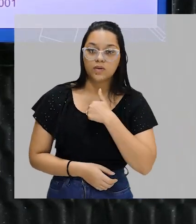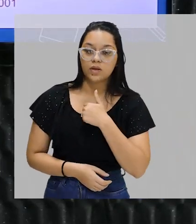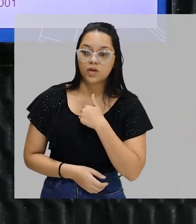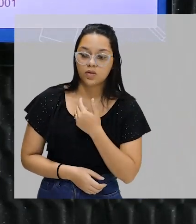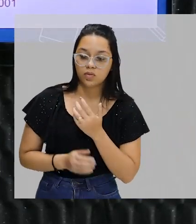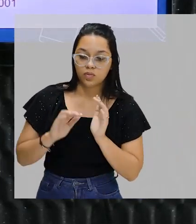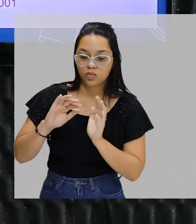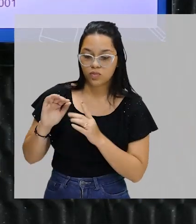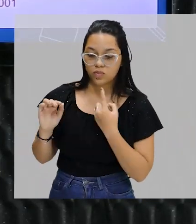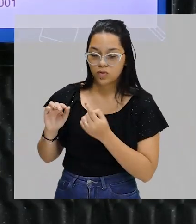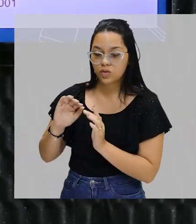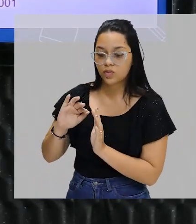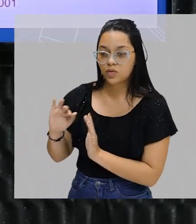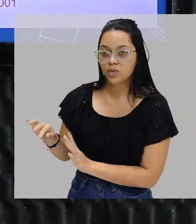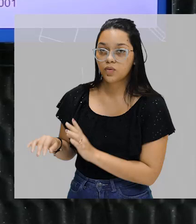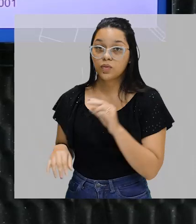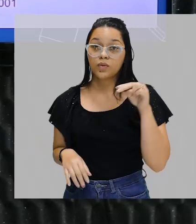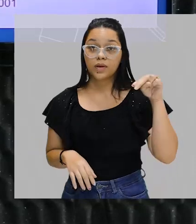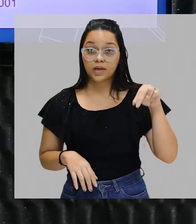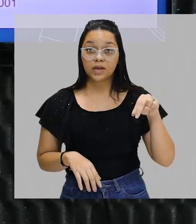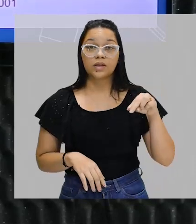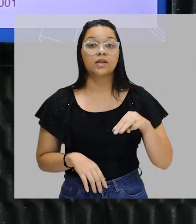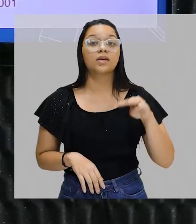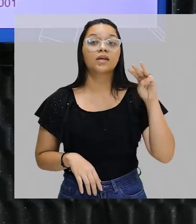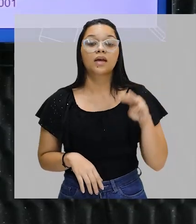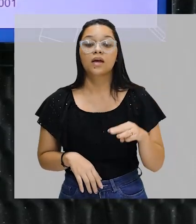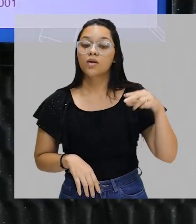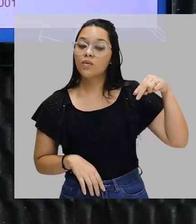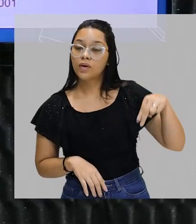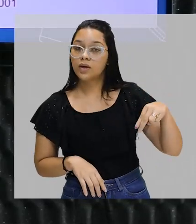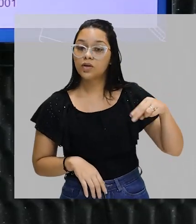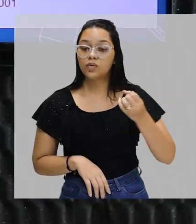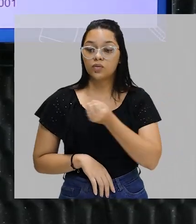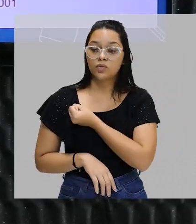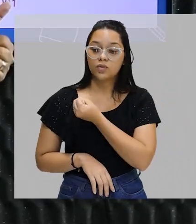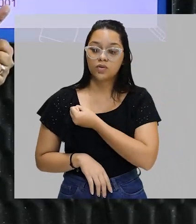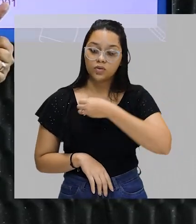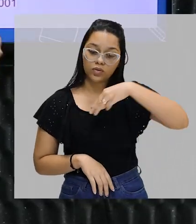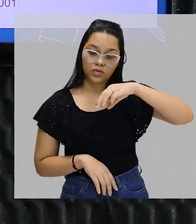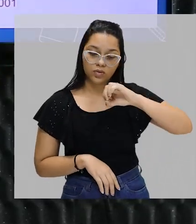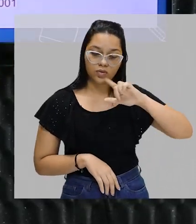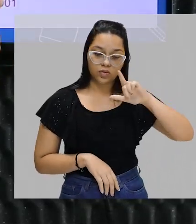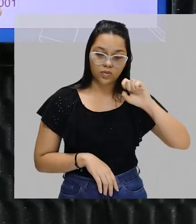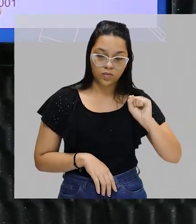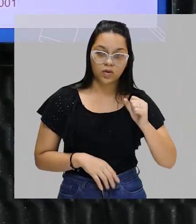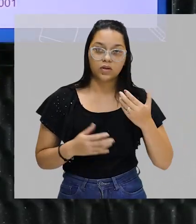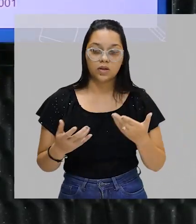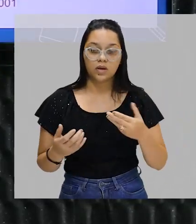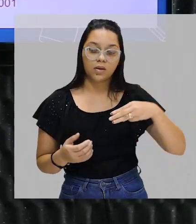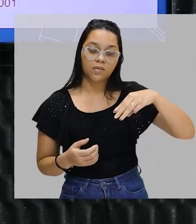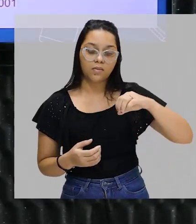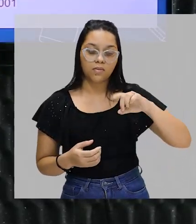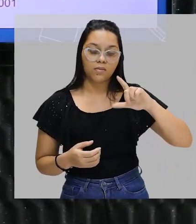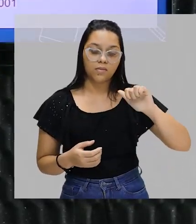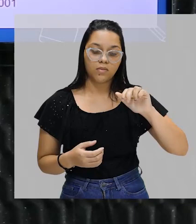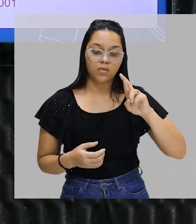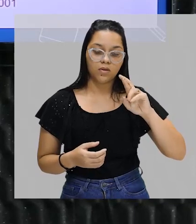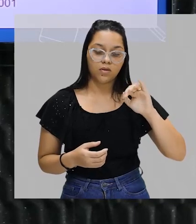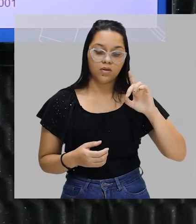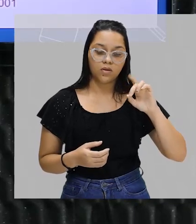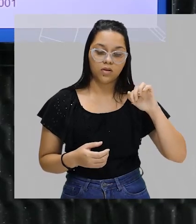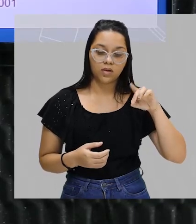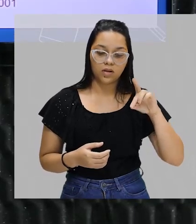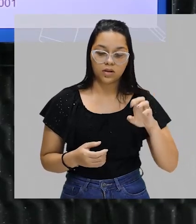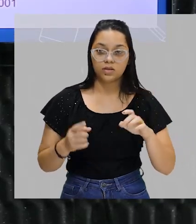N. Isolando o N, então quem vai ser o N? Número de mols. Molaridade vezes volume, tá certo?